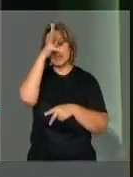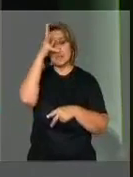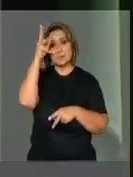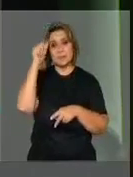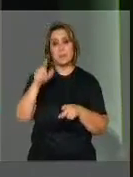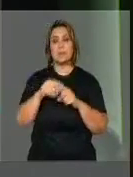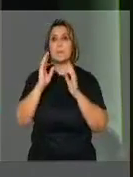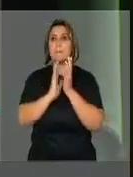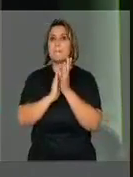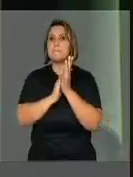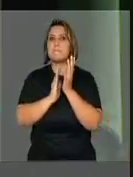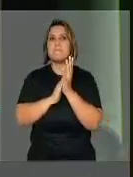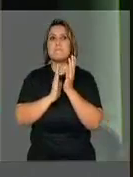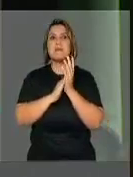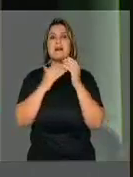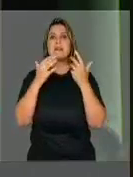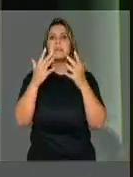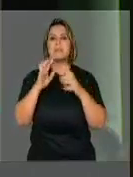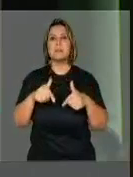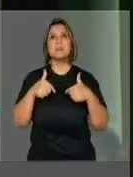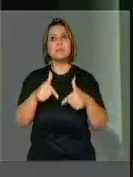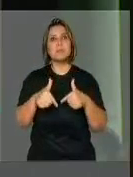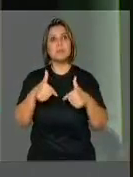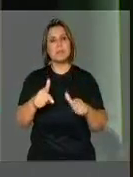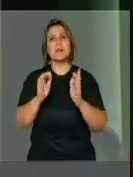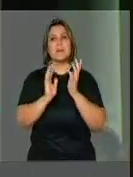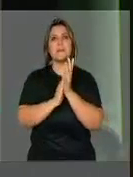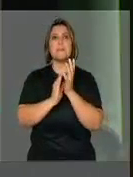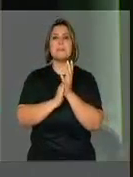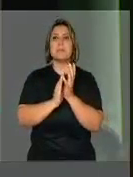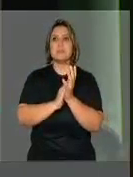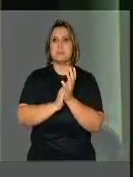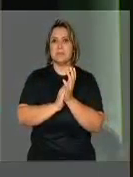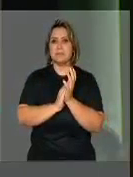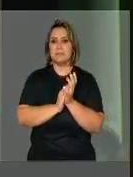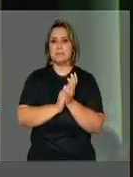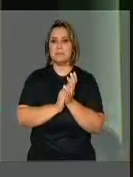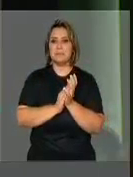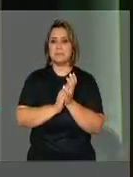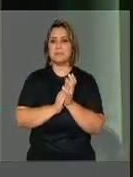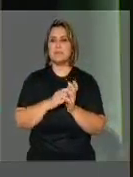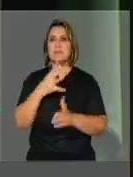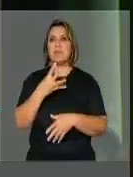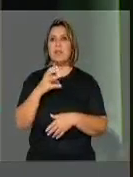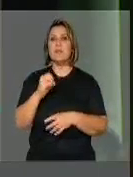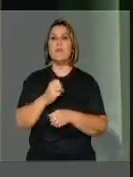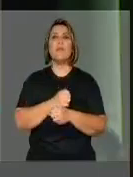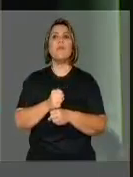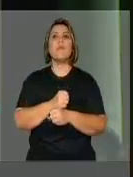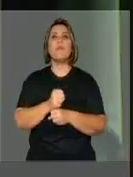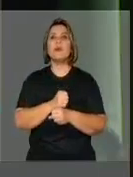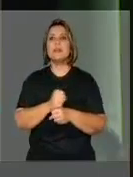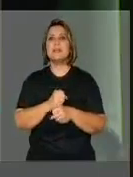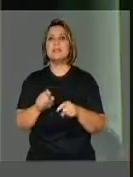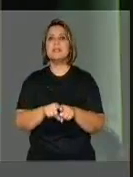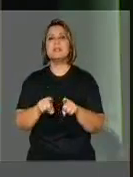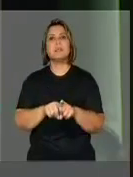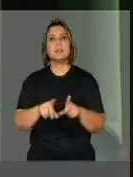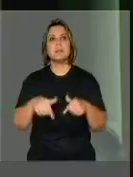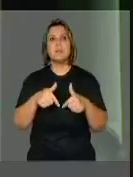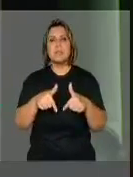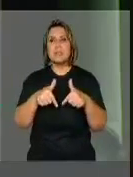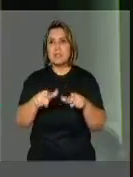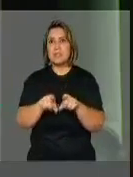isso, parabéns pela resistência. E eu quero parabenizar pelos 40 anos e parabenizar pela luta,